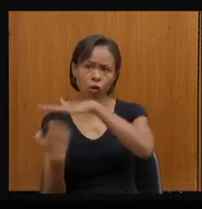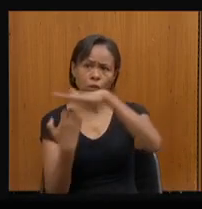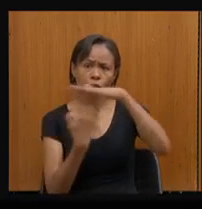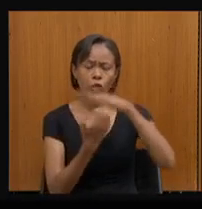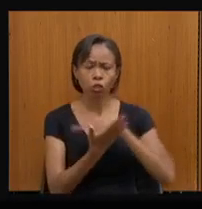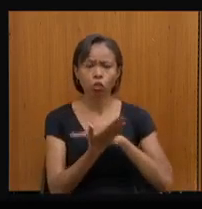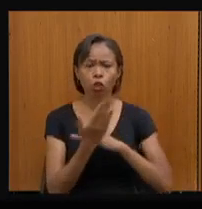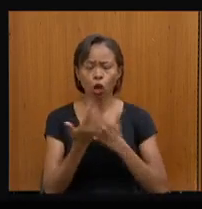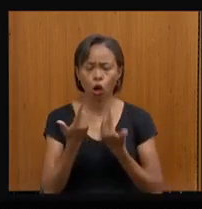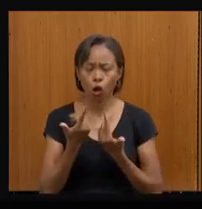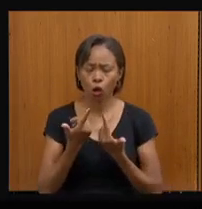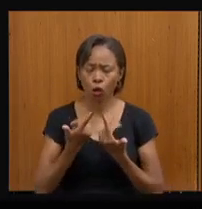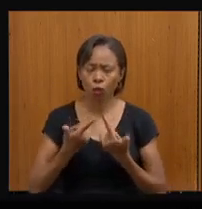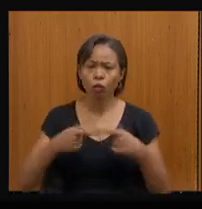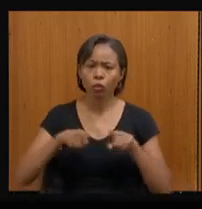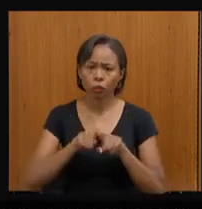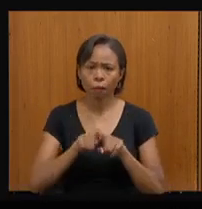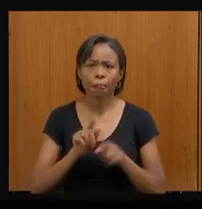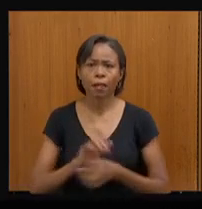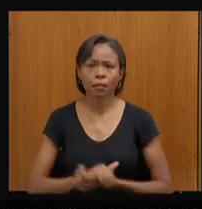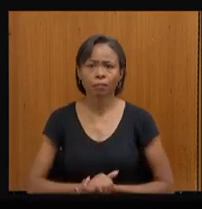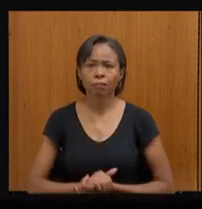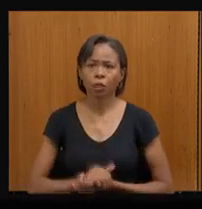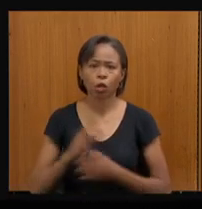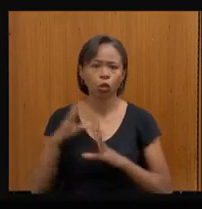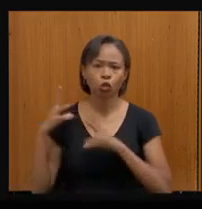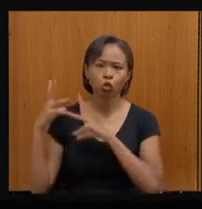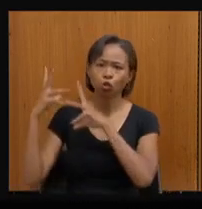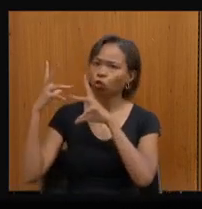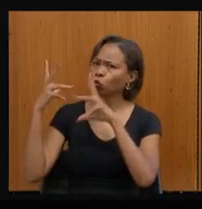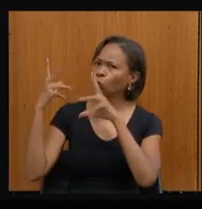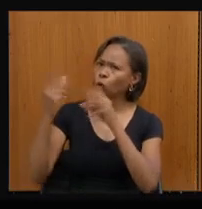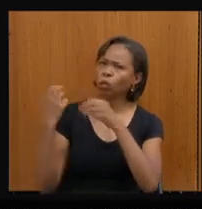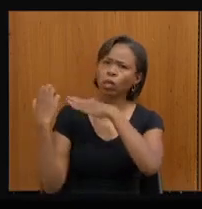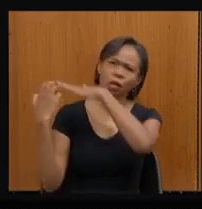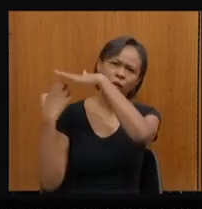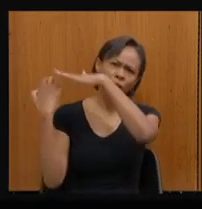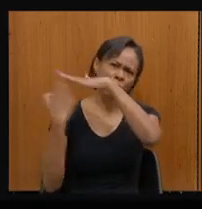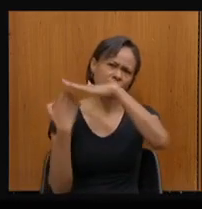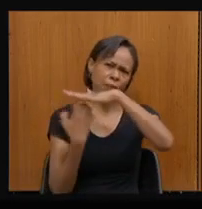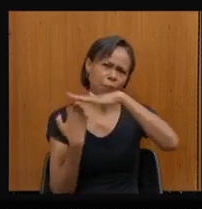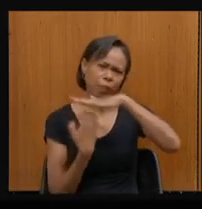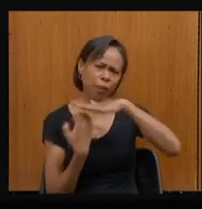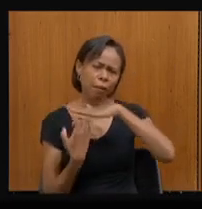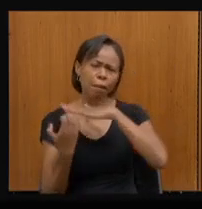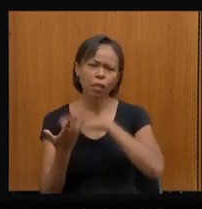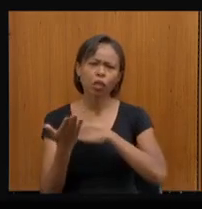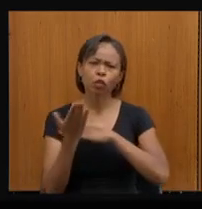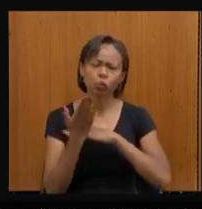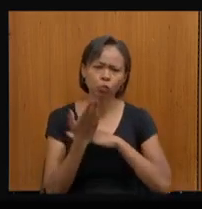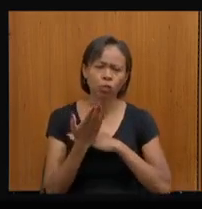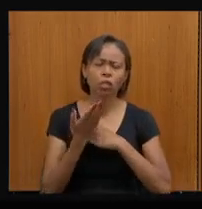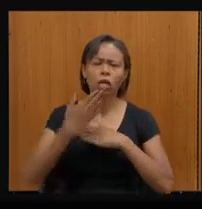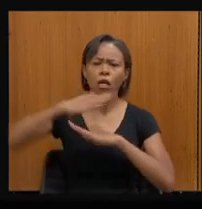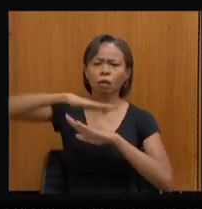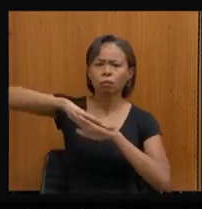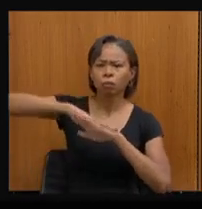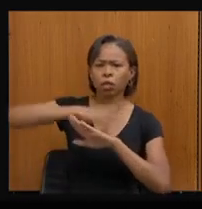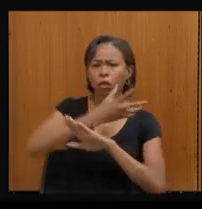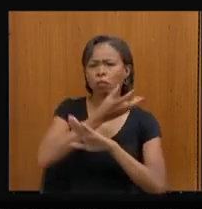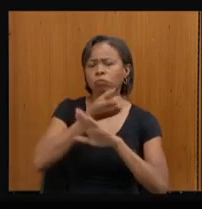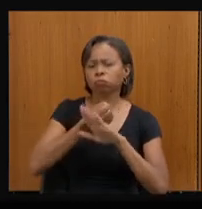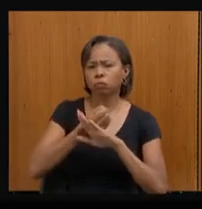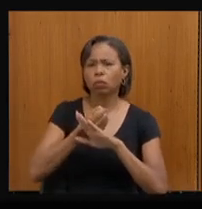fica voltado daquele água nosso agradecimento a todos os associados que já utilizam a participação da personagem existência de solar